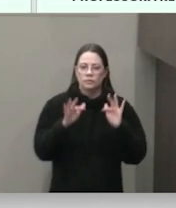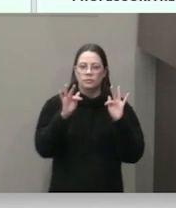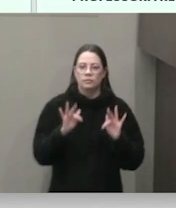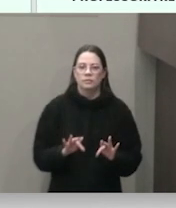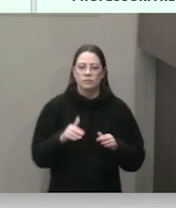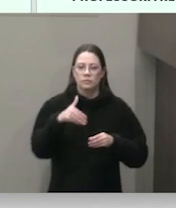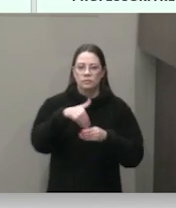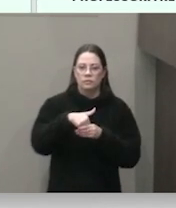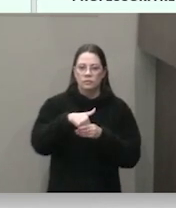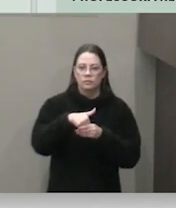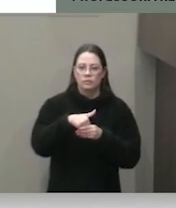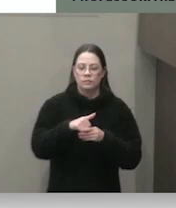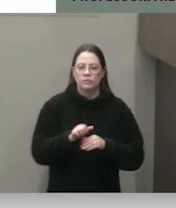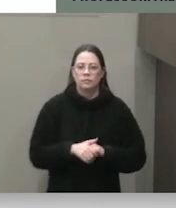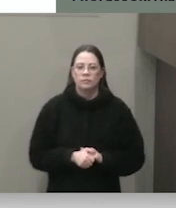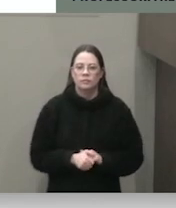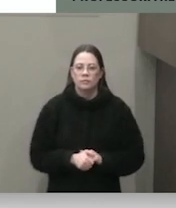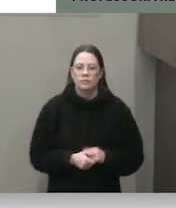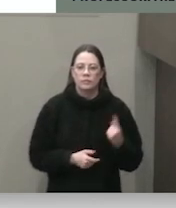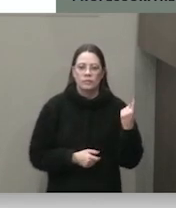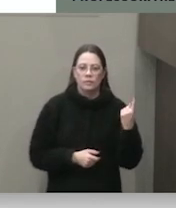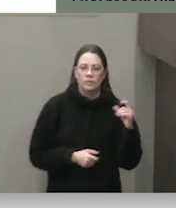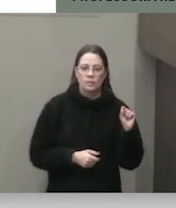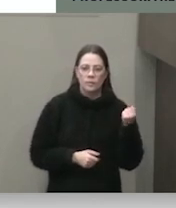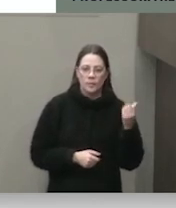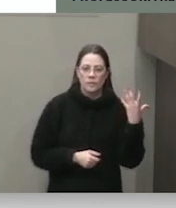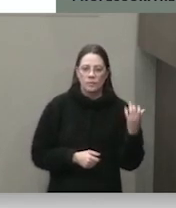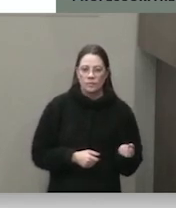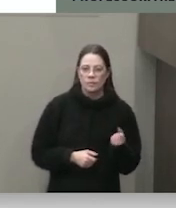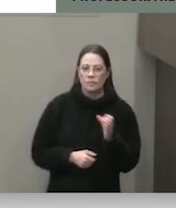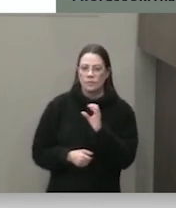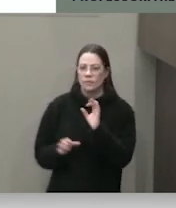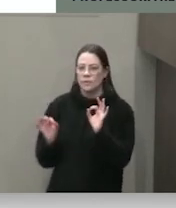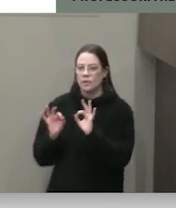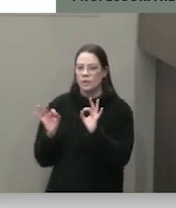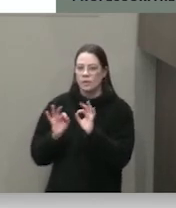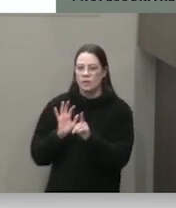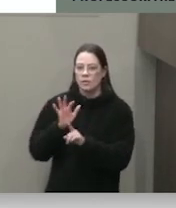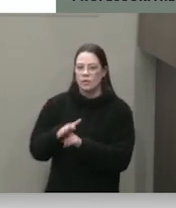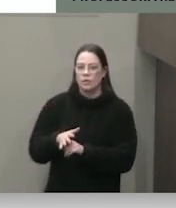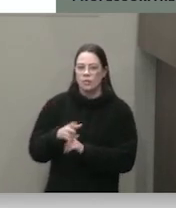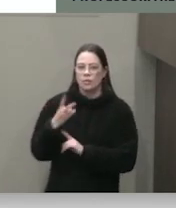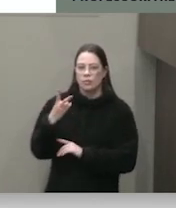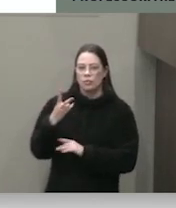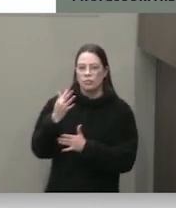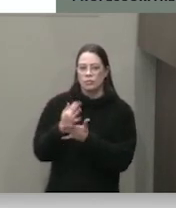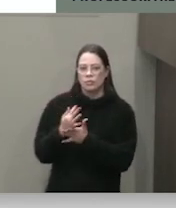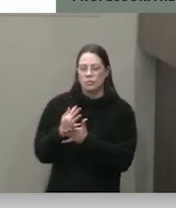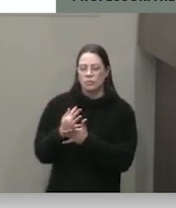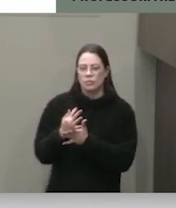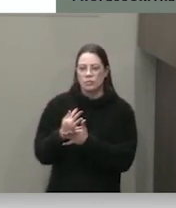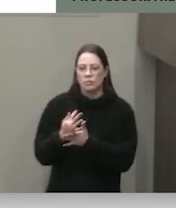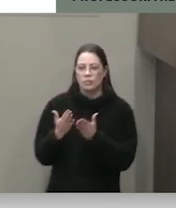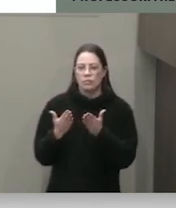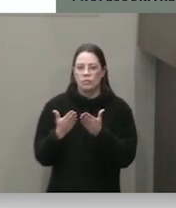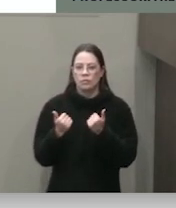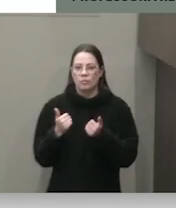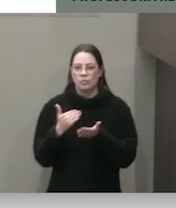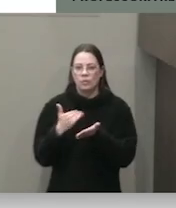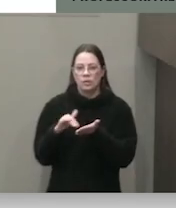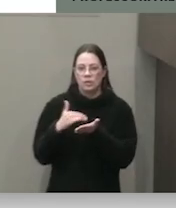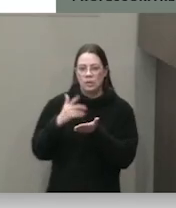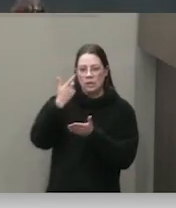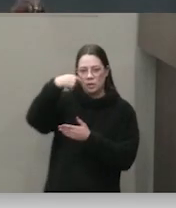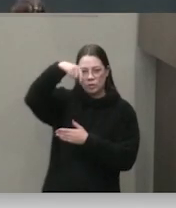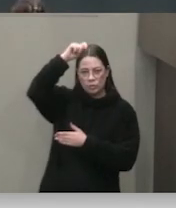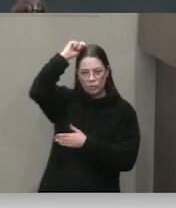Encerrada a votação. 18 votos favoráveis, 0 voto contrário, 2 ausentes. Solicito ao meu secretário, João Pedro Nunes, que faça a